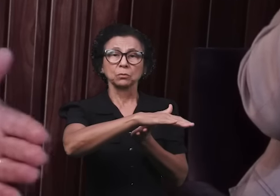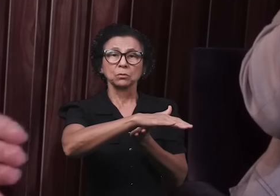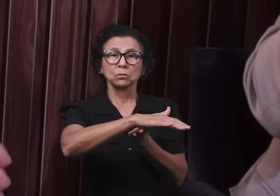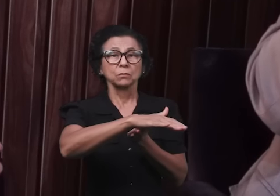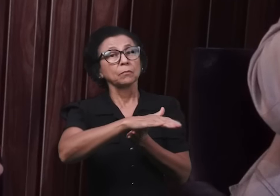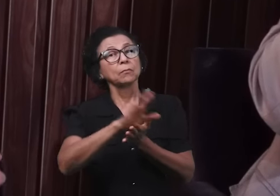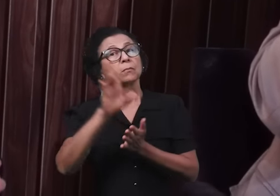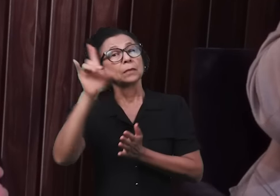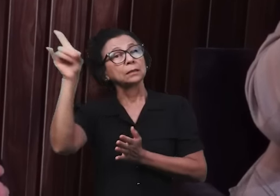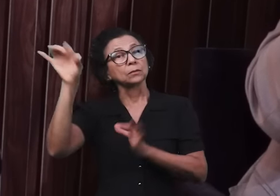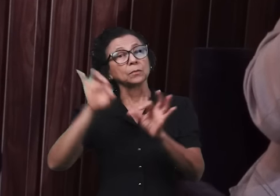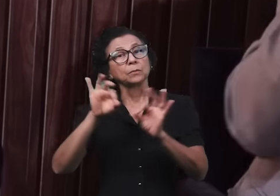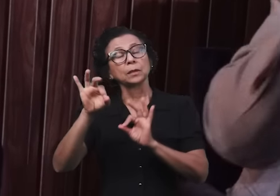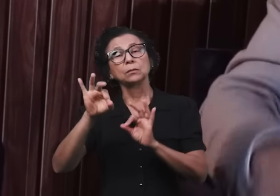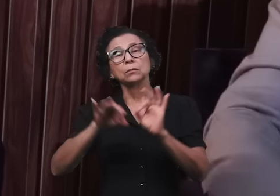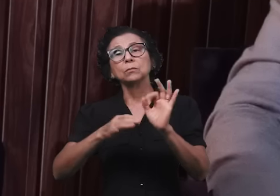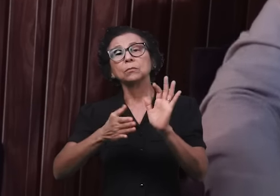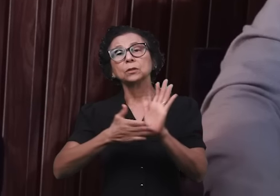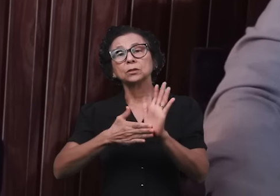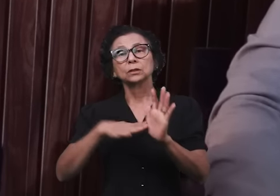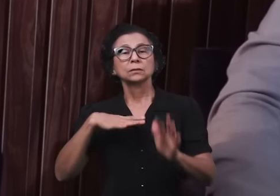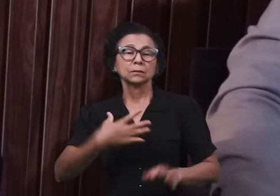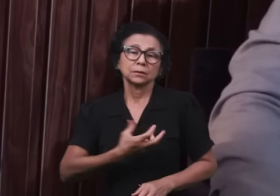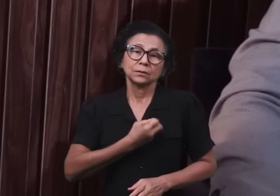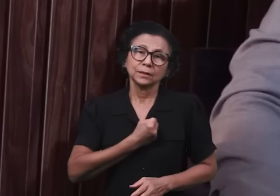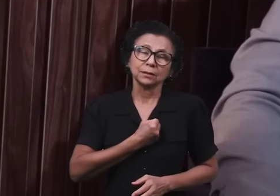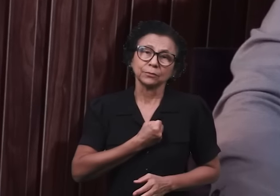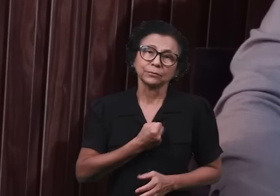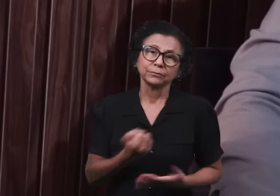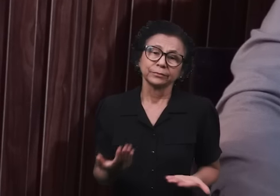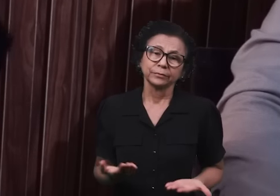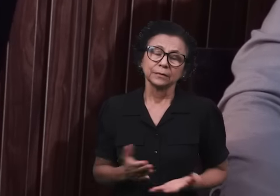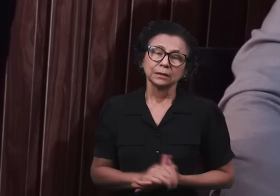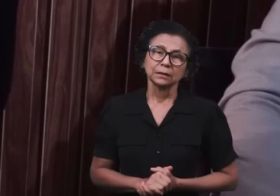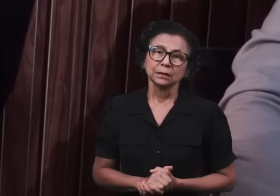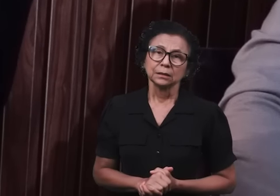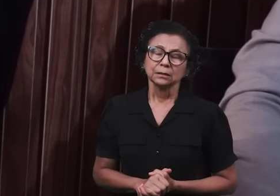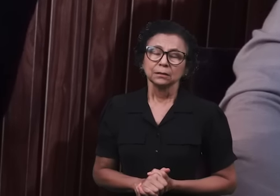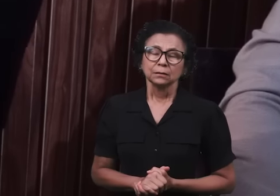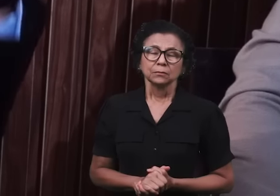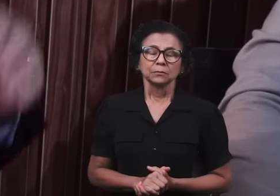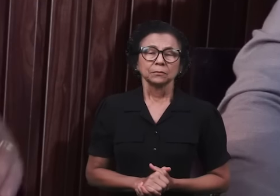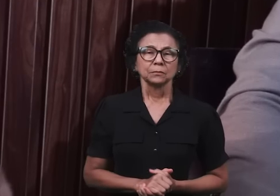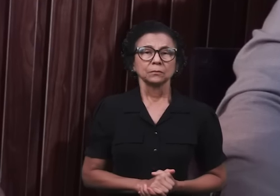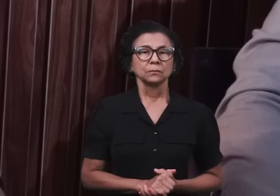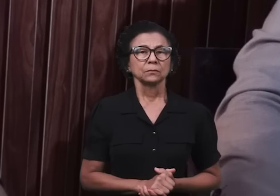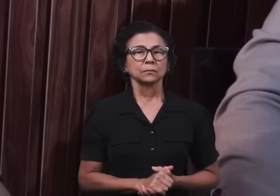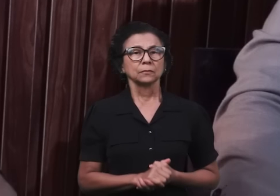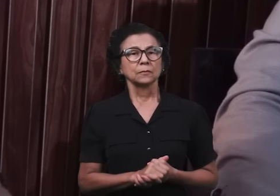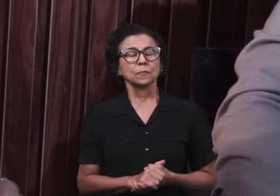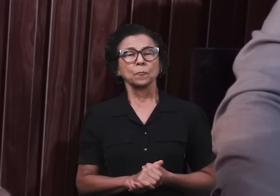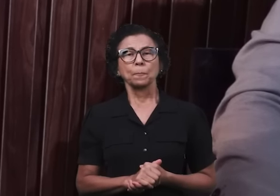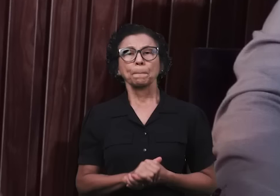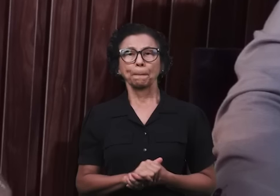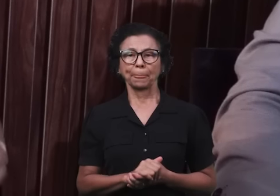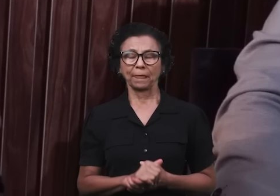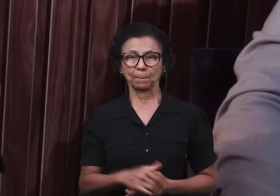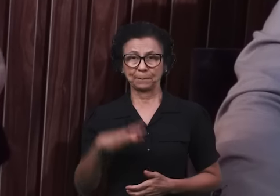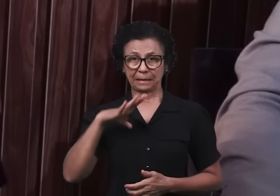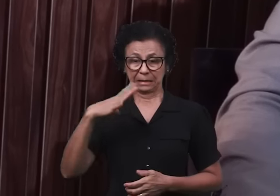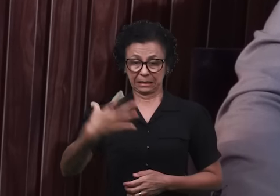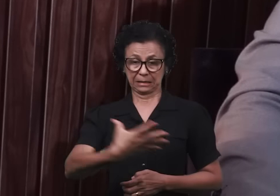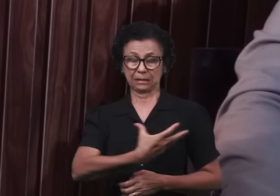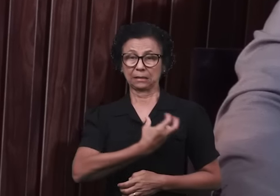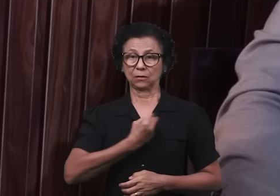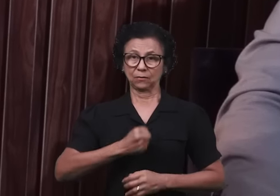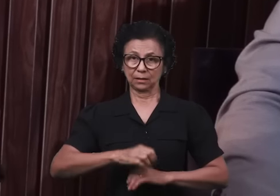resgate. É a possibilidade do homem ter novamente a comunhão com Deus. Então, quando nós falamos de salvação, nós entendemos salvação